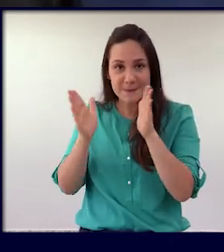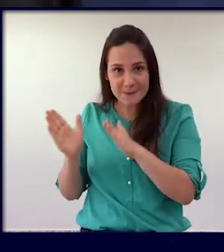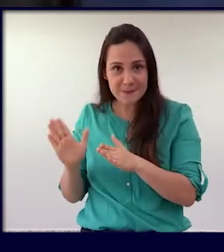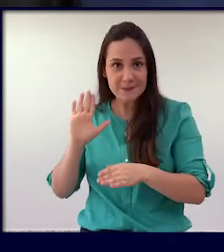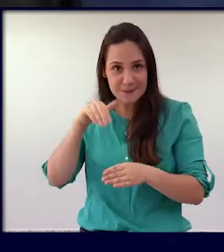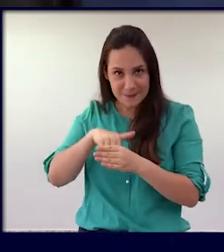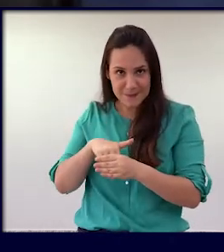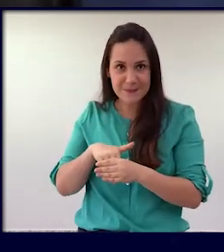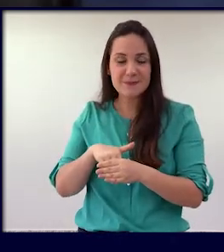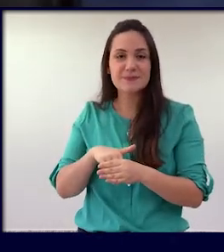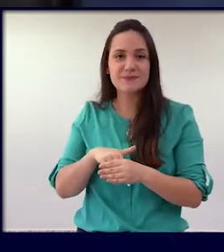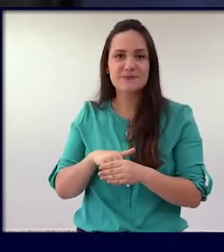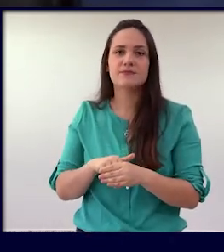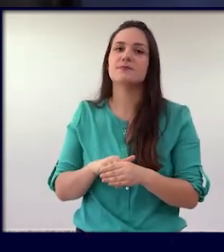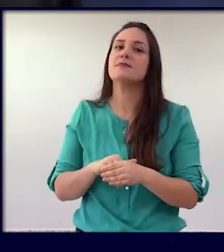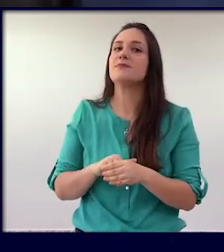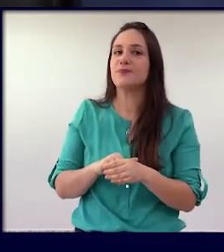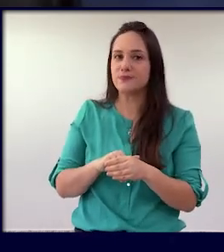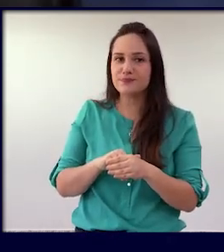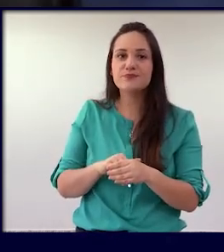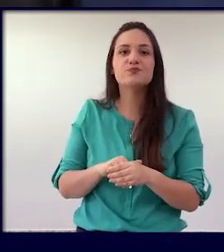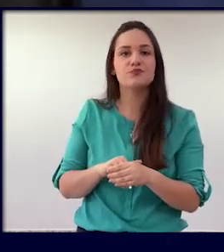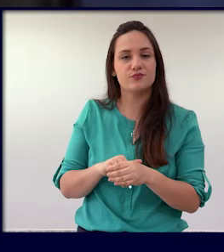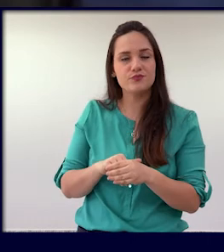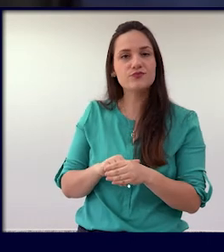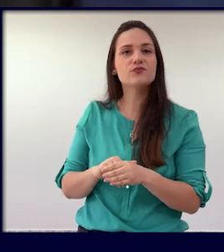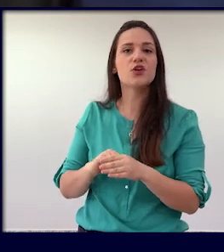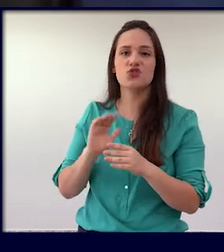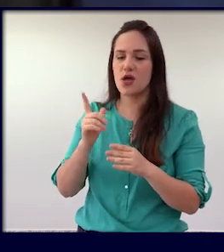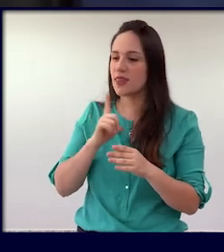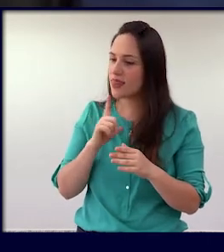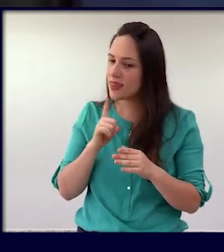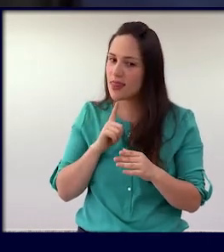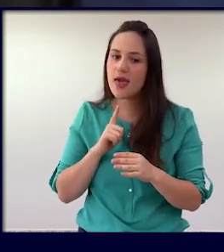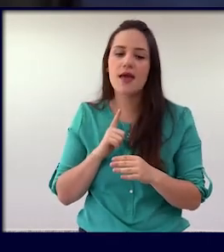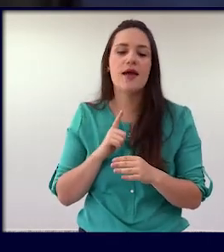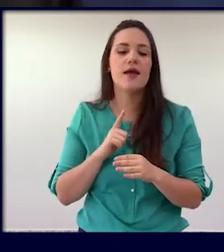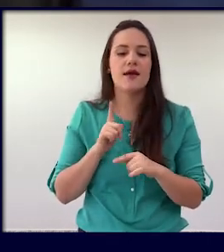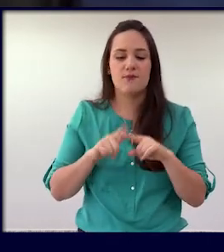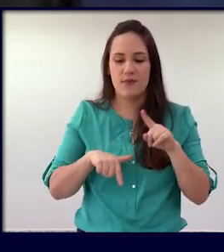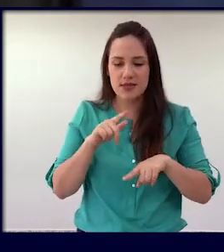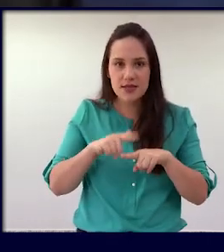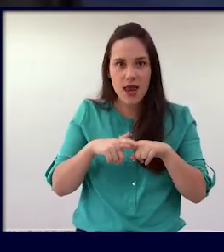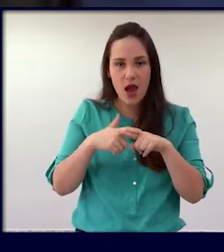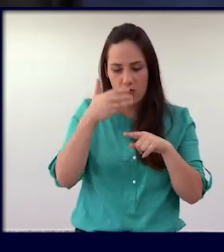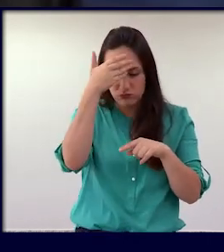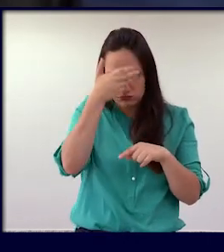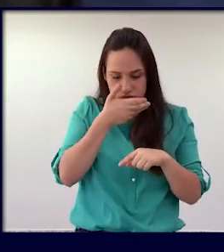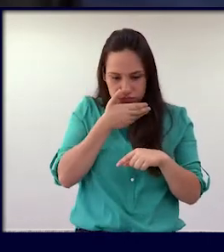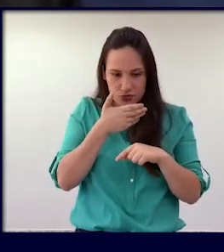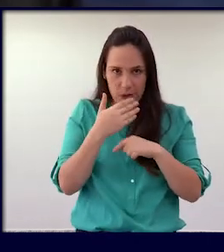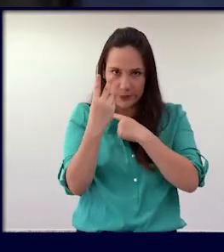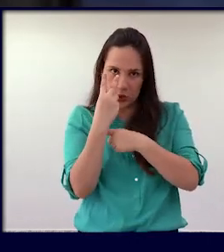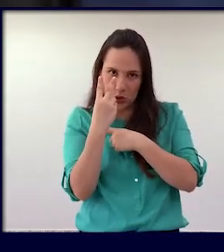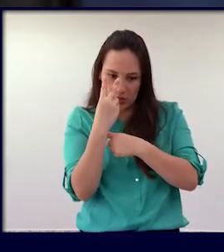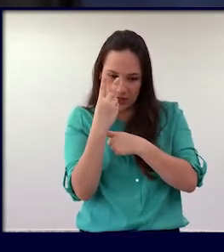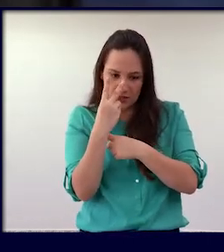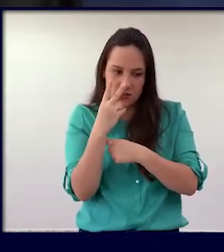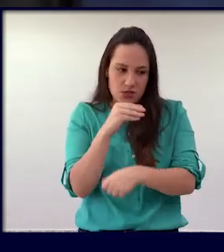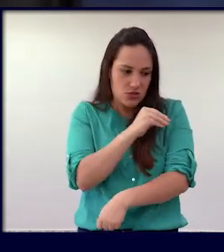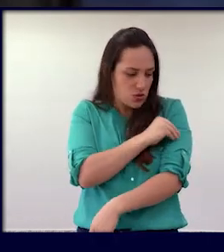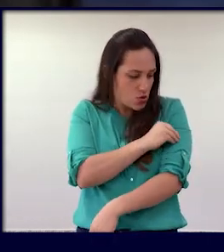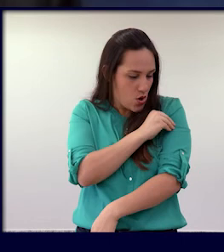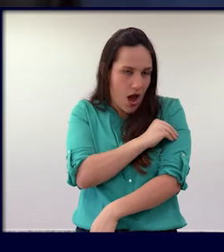processo eleitoral. E certamente estão sendo pensados e programados equipamentos de proteção